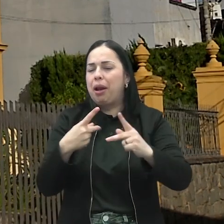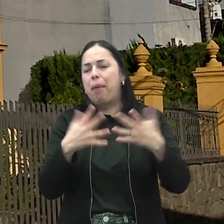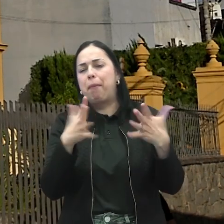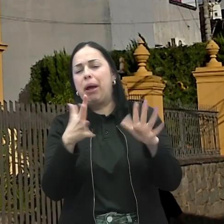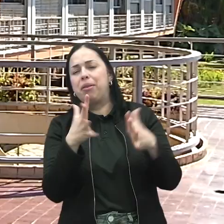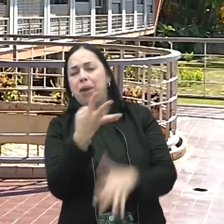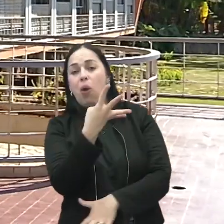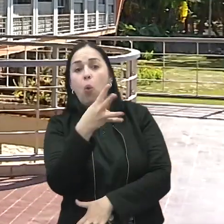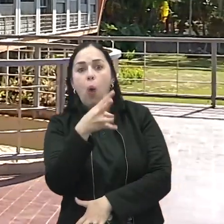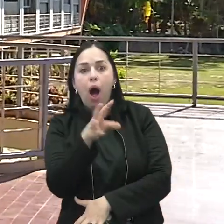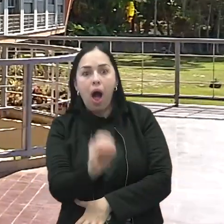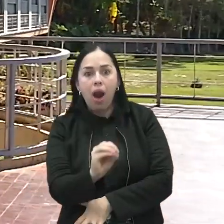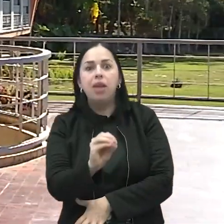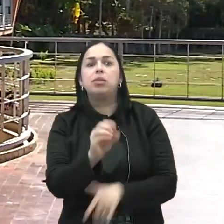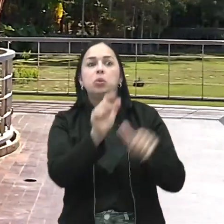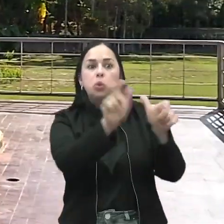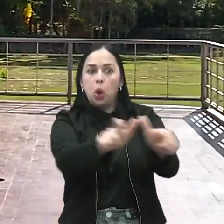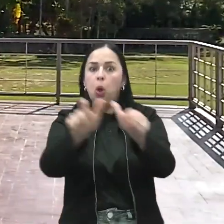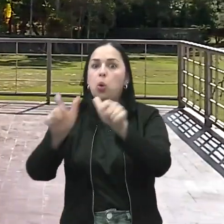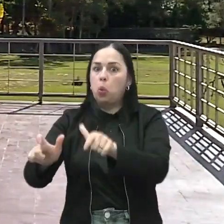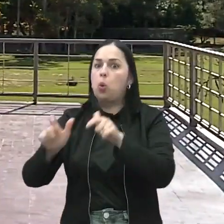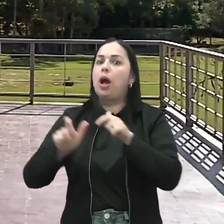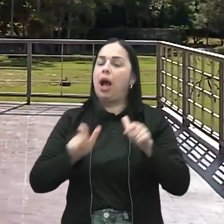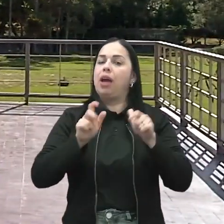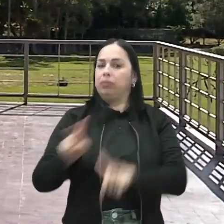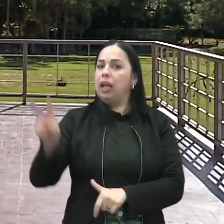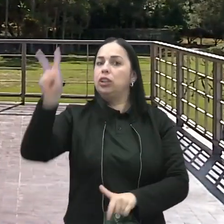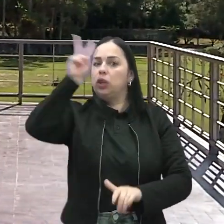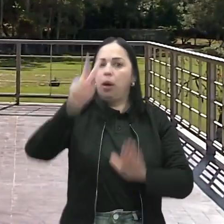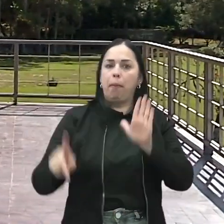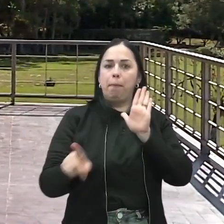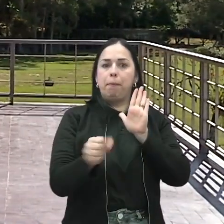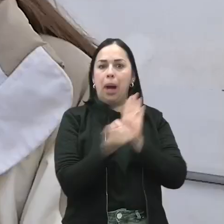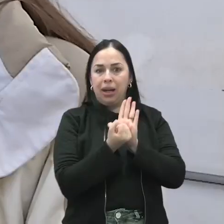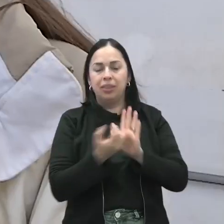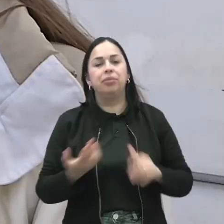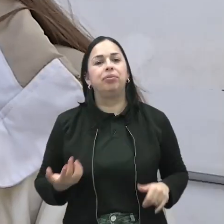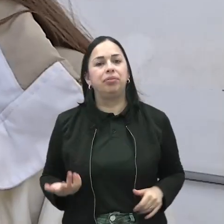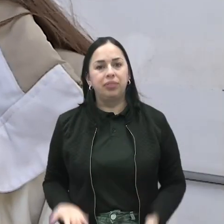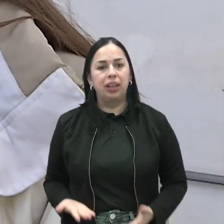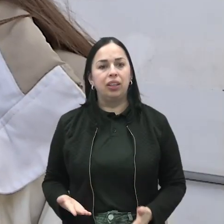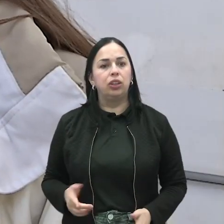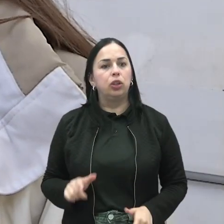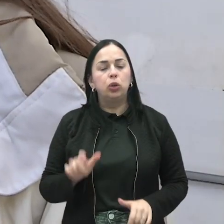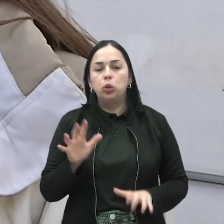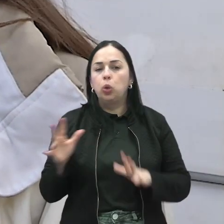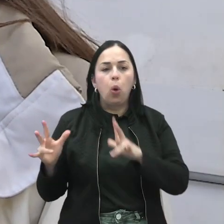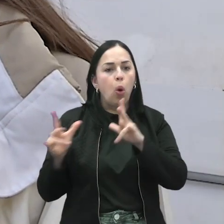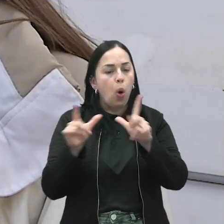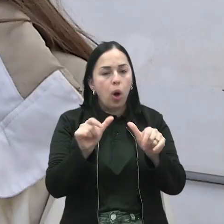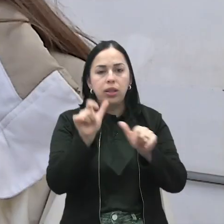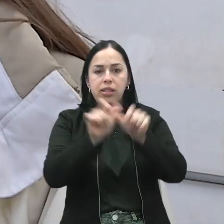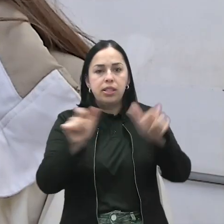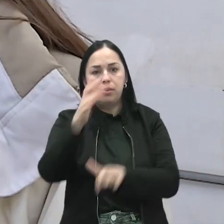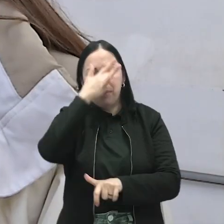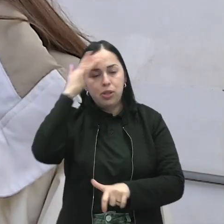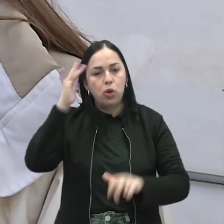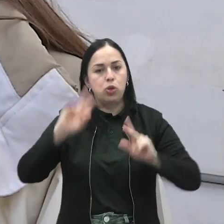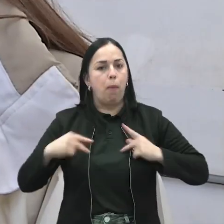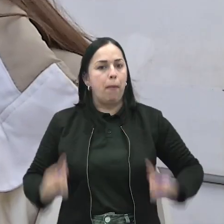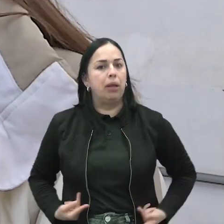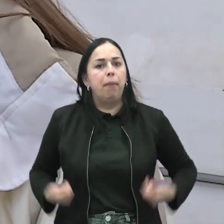município possui mais de 40 patrimônios históricos registrados. Todo ser humano necessita